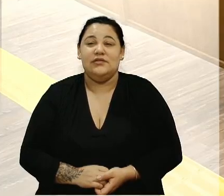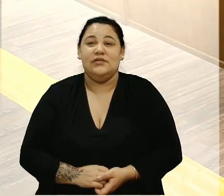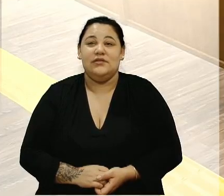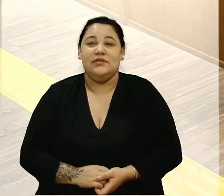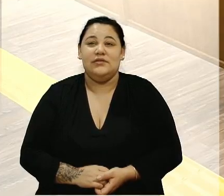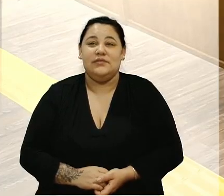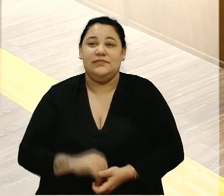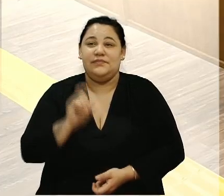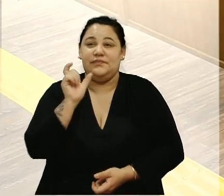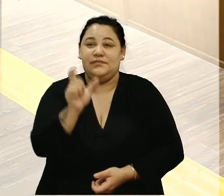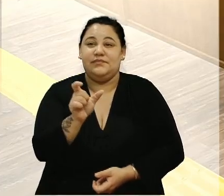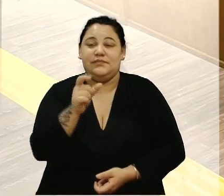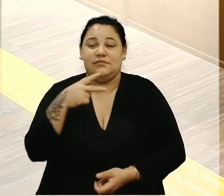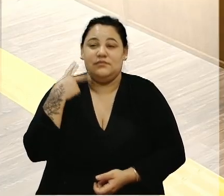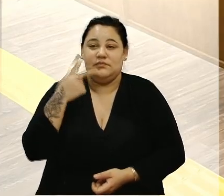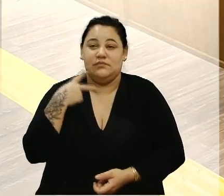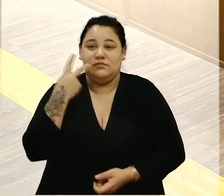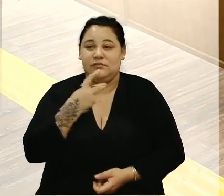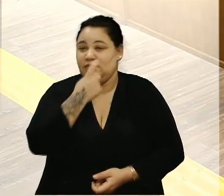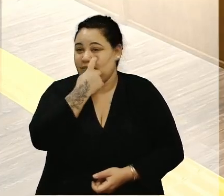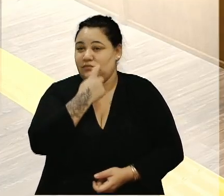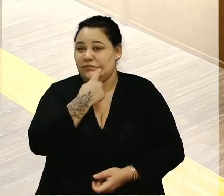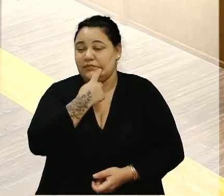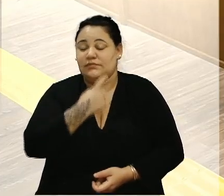Com a palavra, vereador Wagner Petrini.